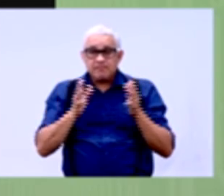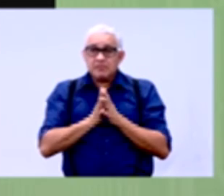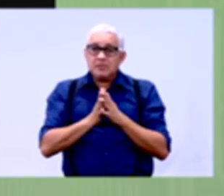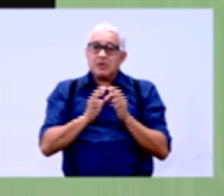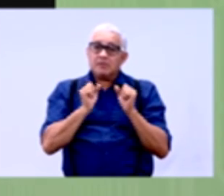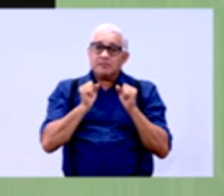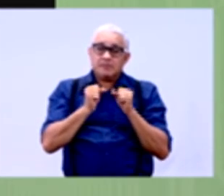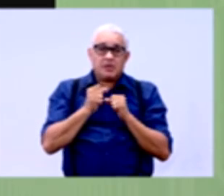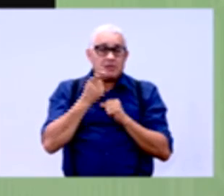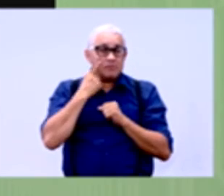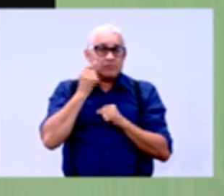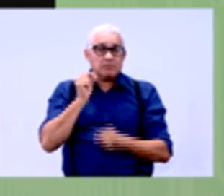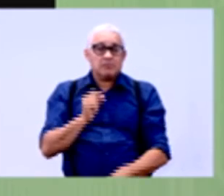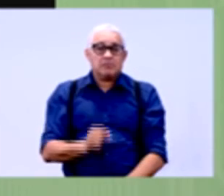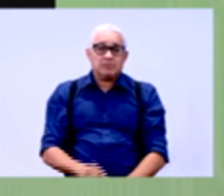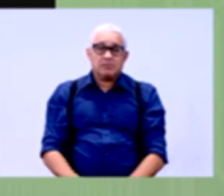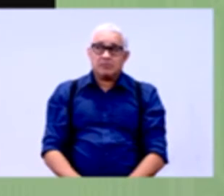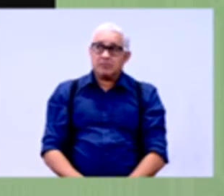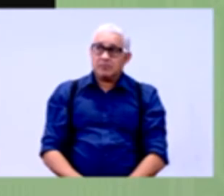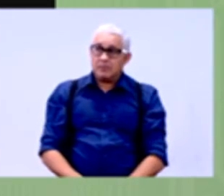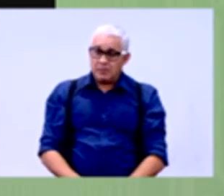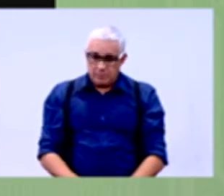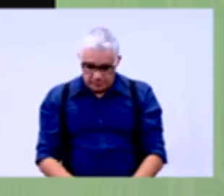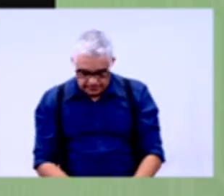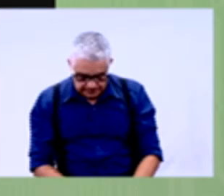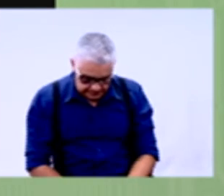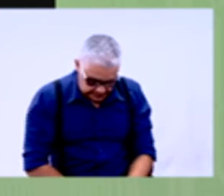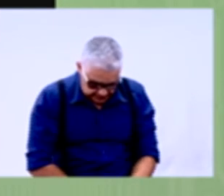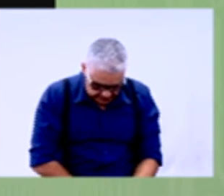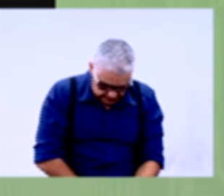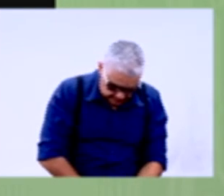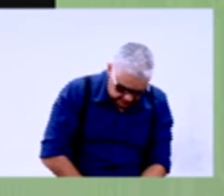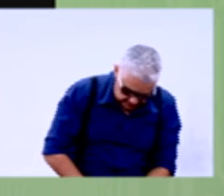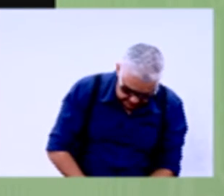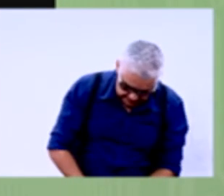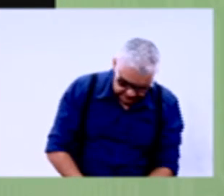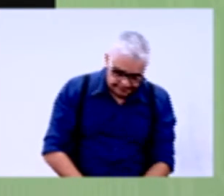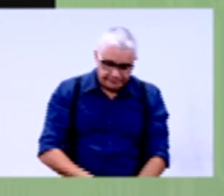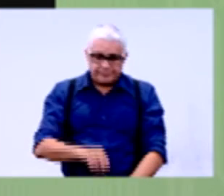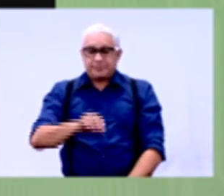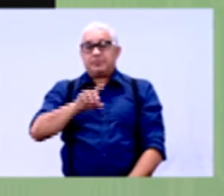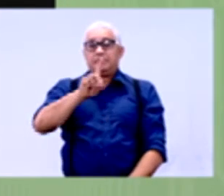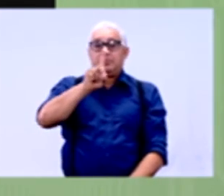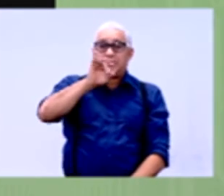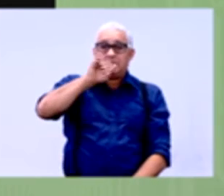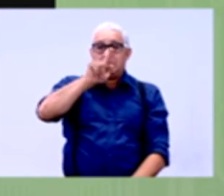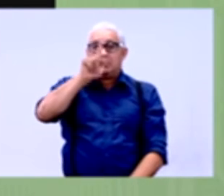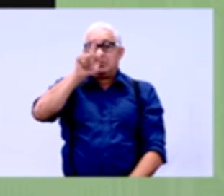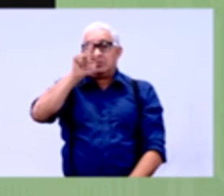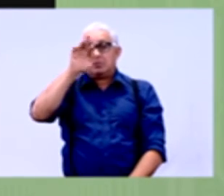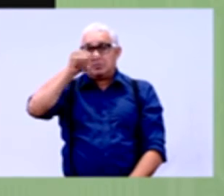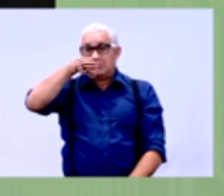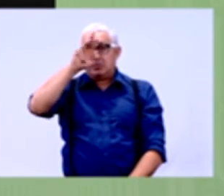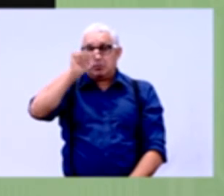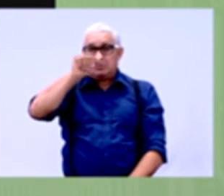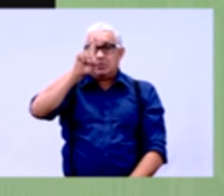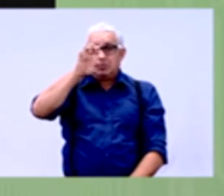nós podemos verificar no diagrama de sequência que nós estávamos vendo, que lá nós temos as